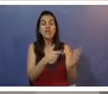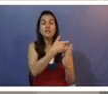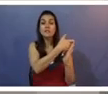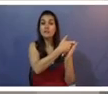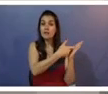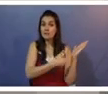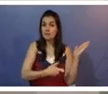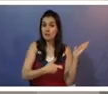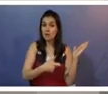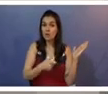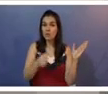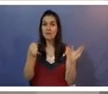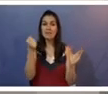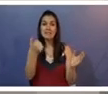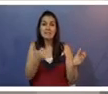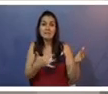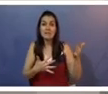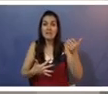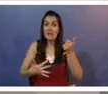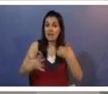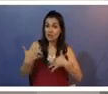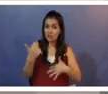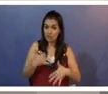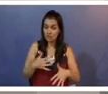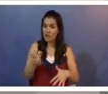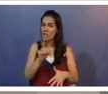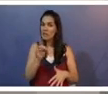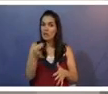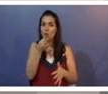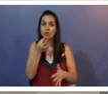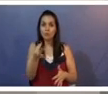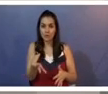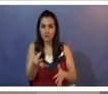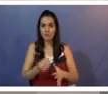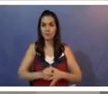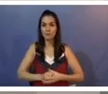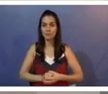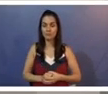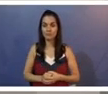expositiva e não a argumentativa. Então vamos lá?